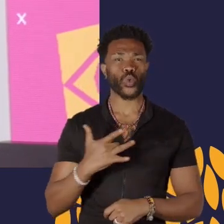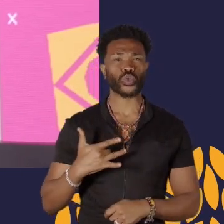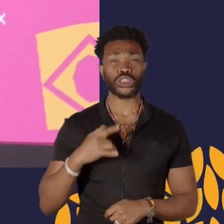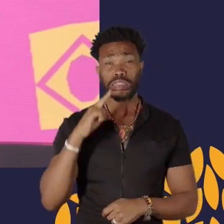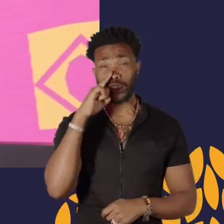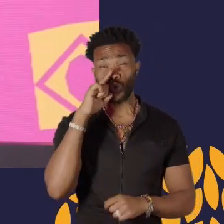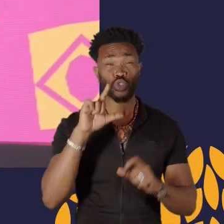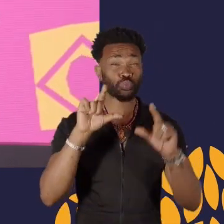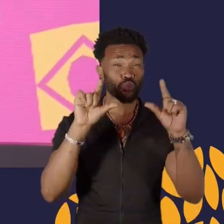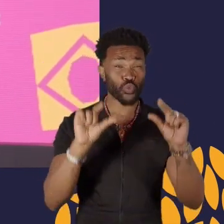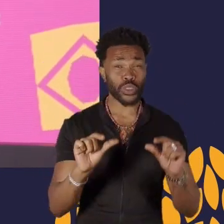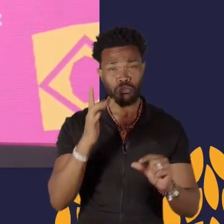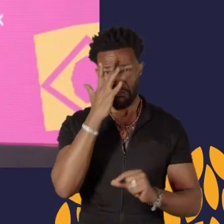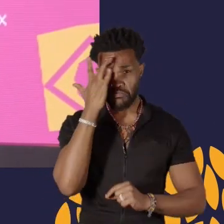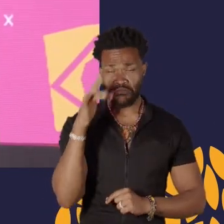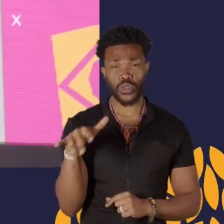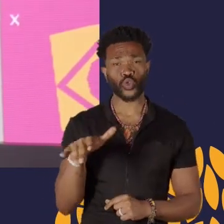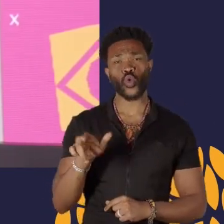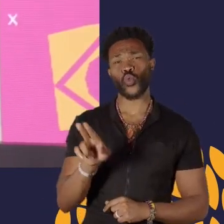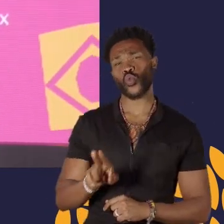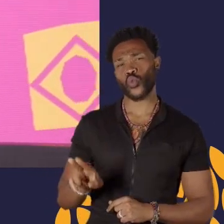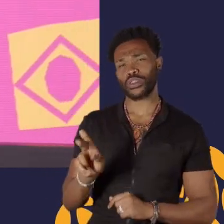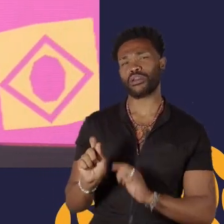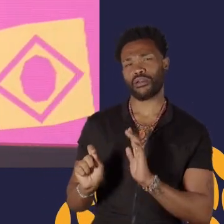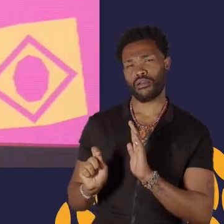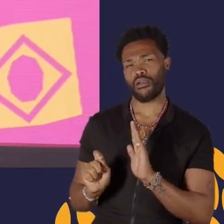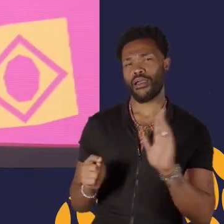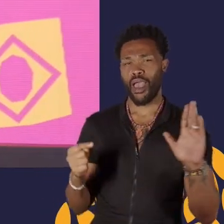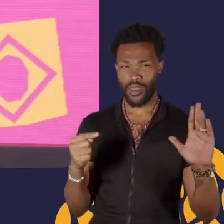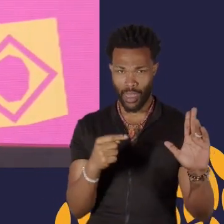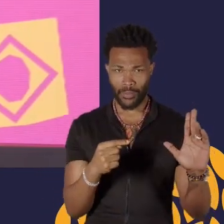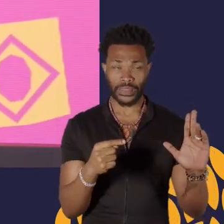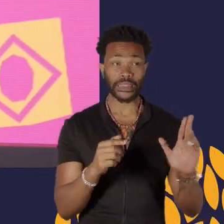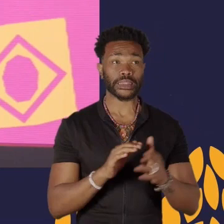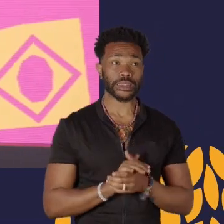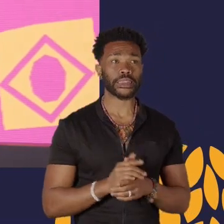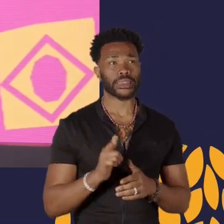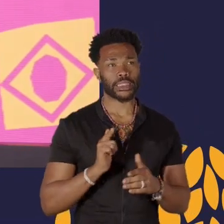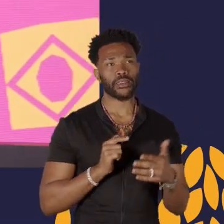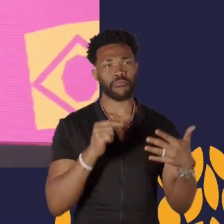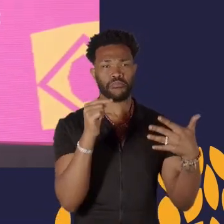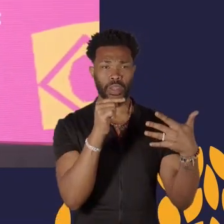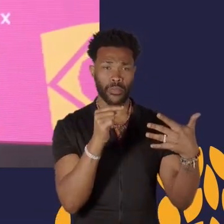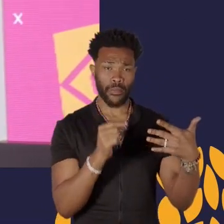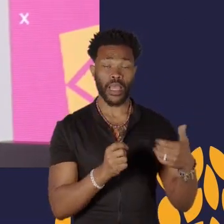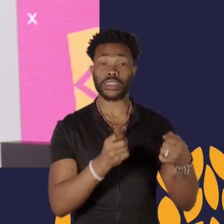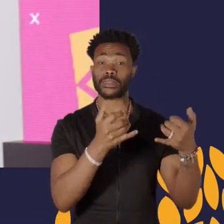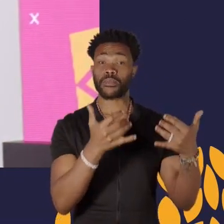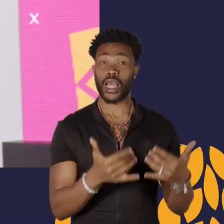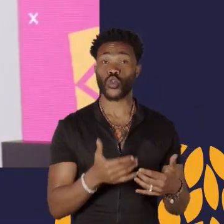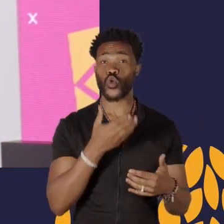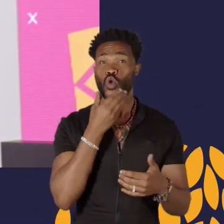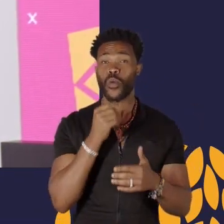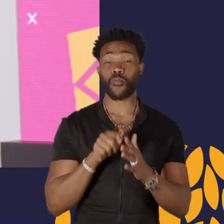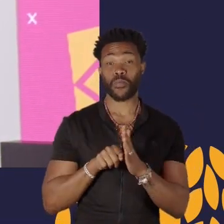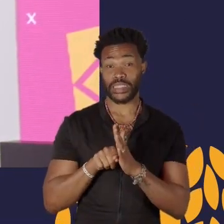risco para as pessoas que consomem cannabis. Então, são alguns pontos colocados por esse